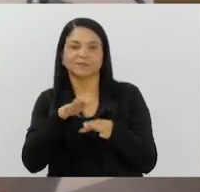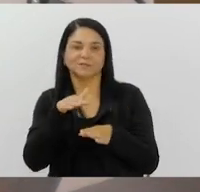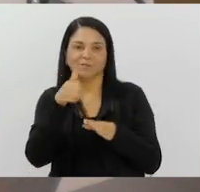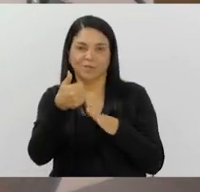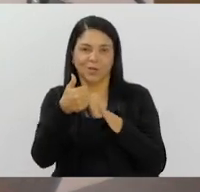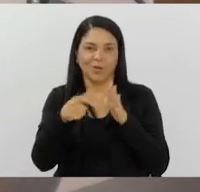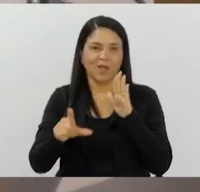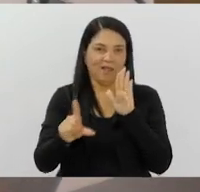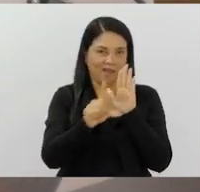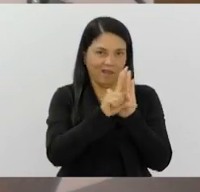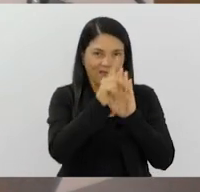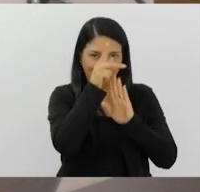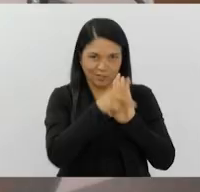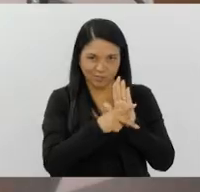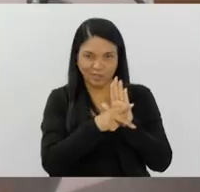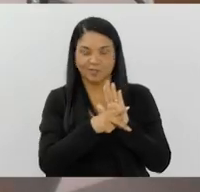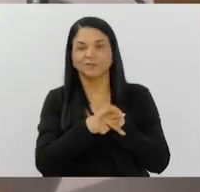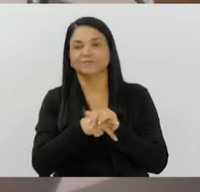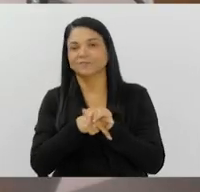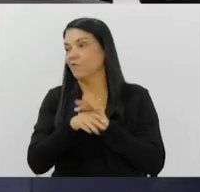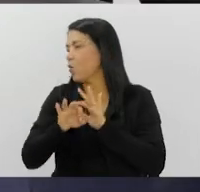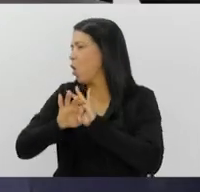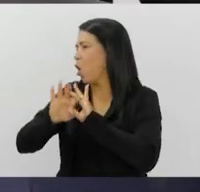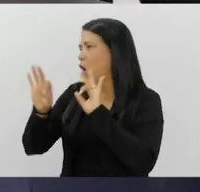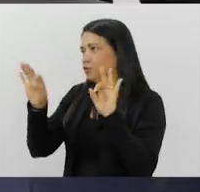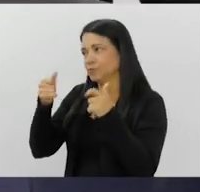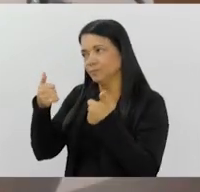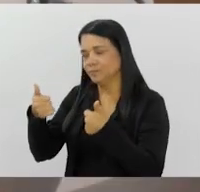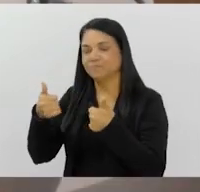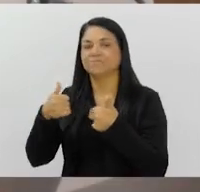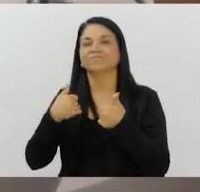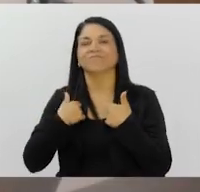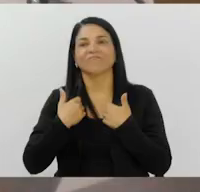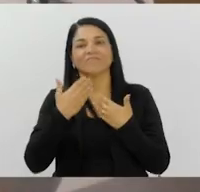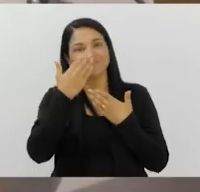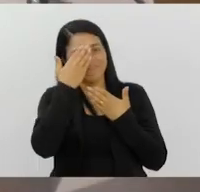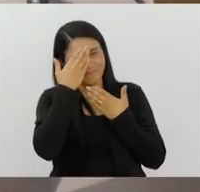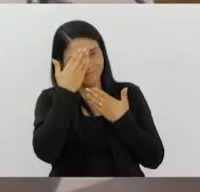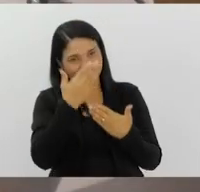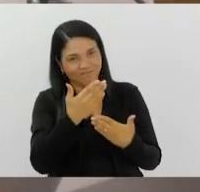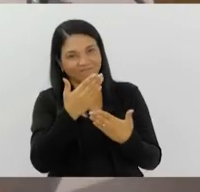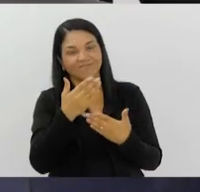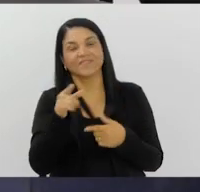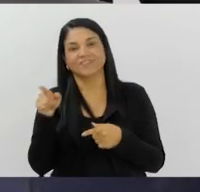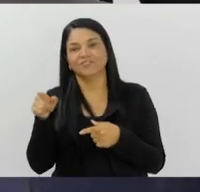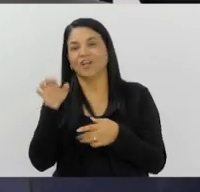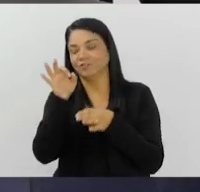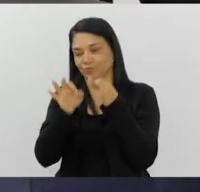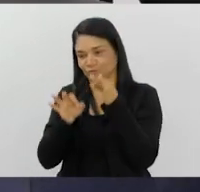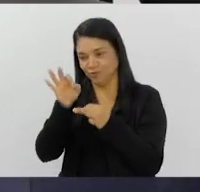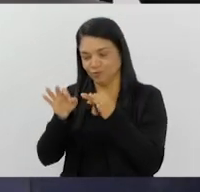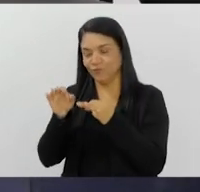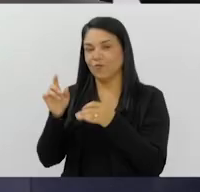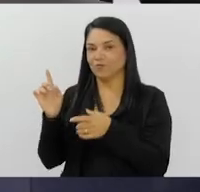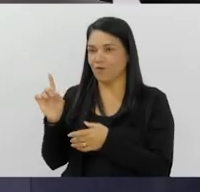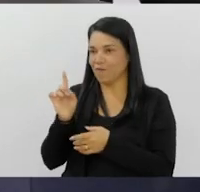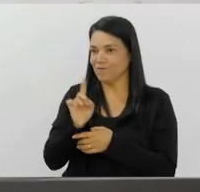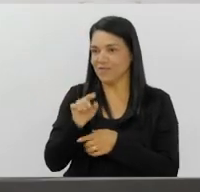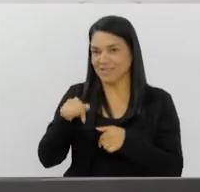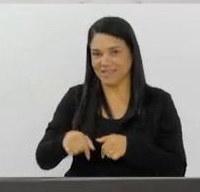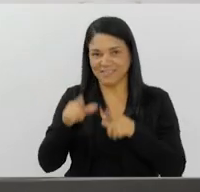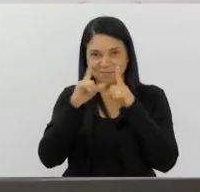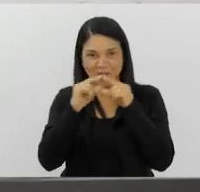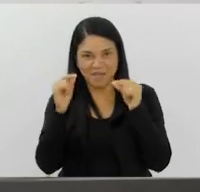a a aí essa não foi ótimo foi foi ótimo a lei então agradeço Não já já justificou a tua vinda de Brasília para